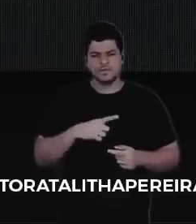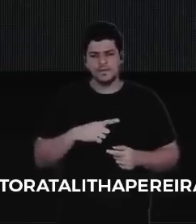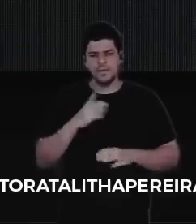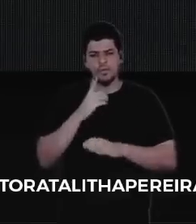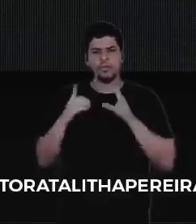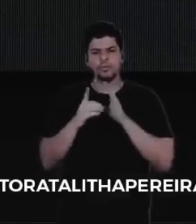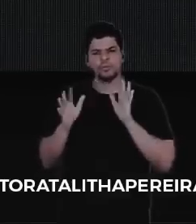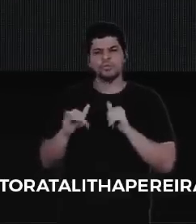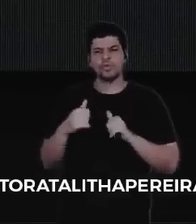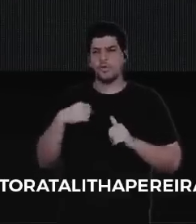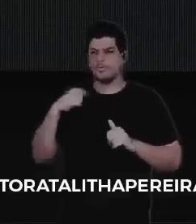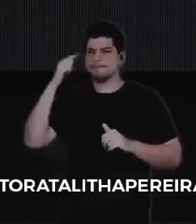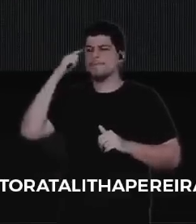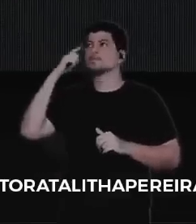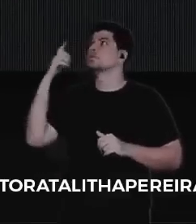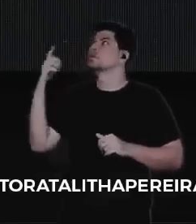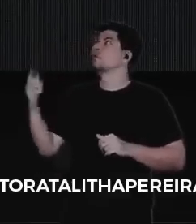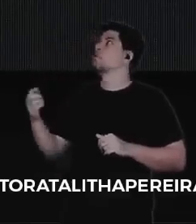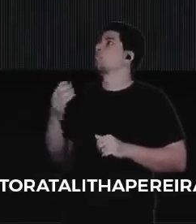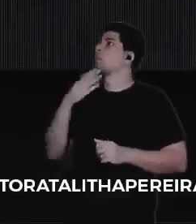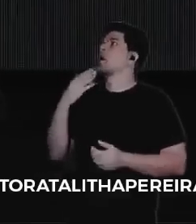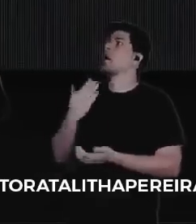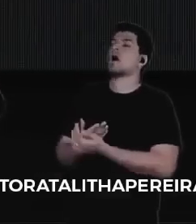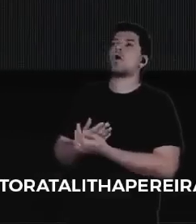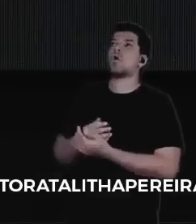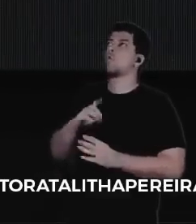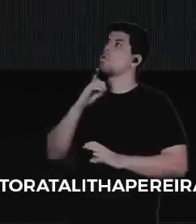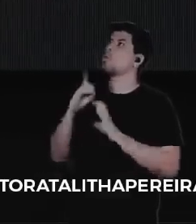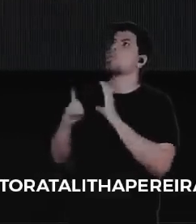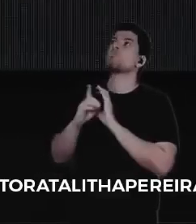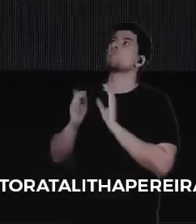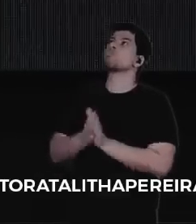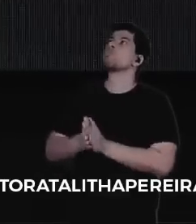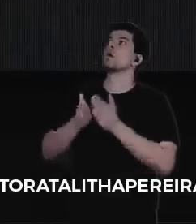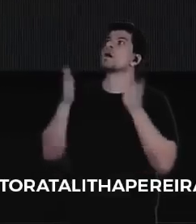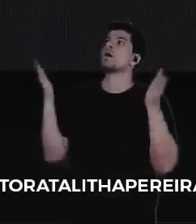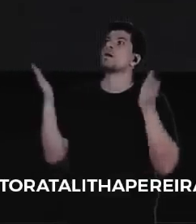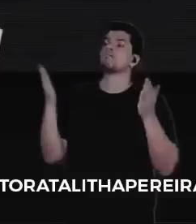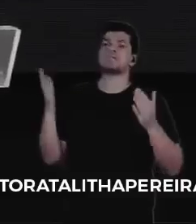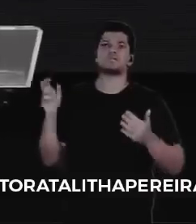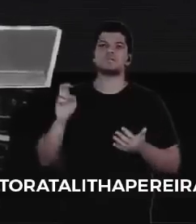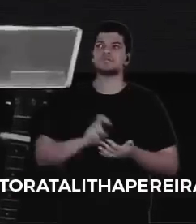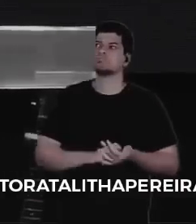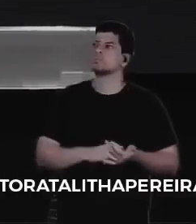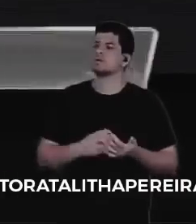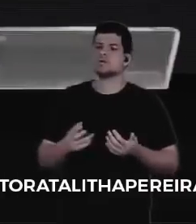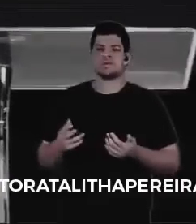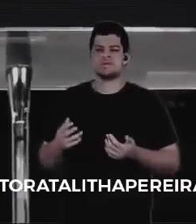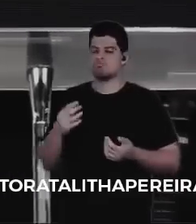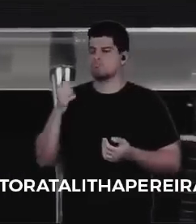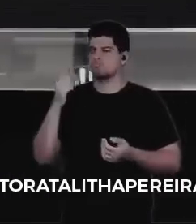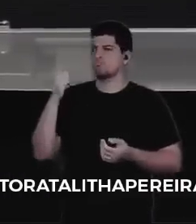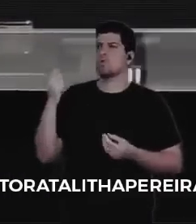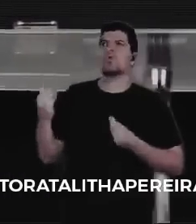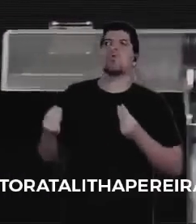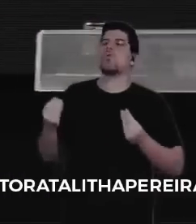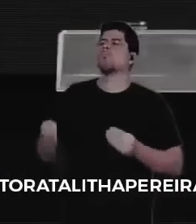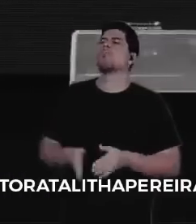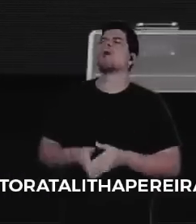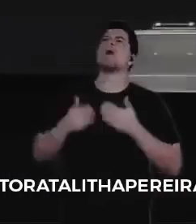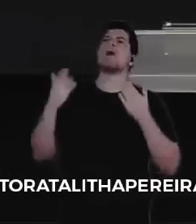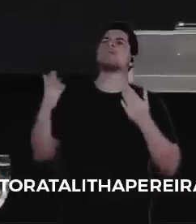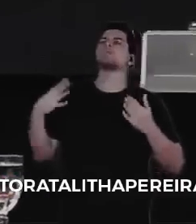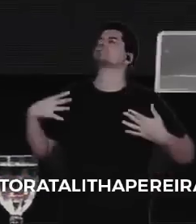Deus. Não. Tem cultos que eu saio aqui de manhã e digo assim, gente, que culto foi esse? Que maravilha,